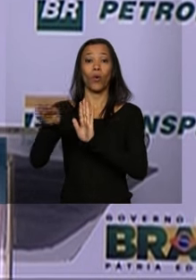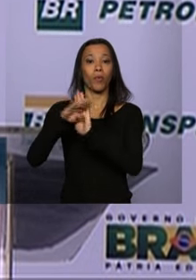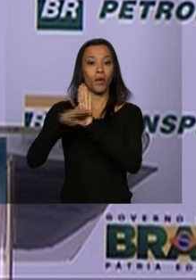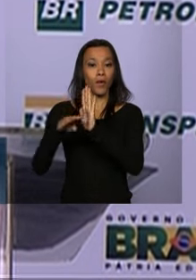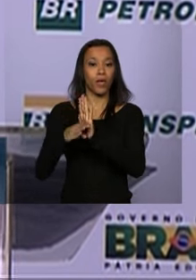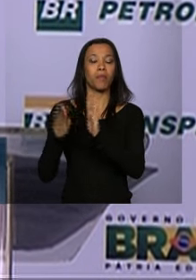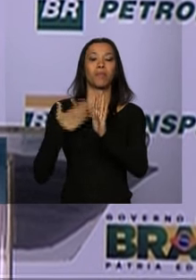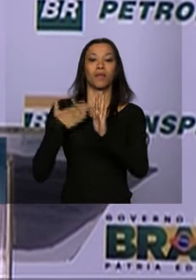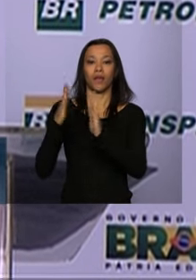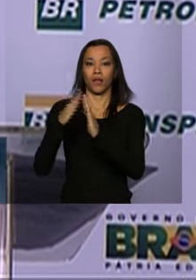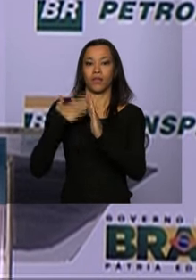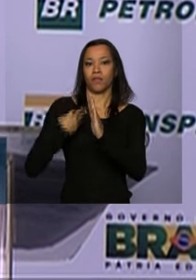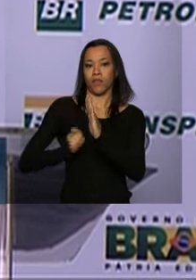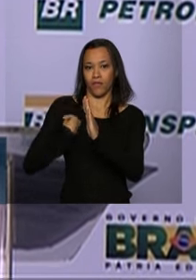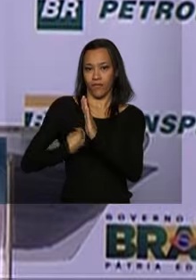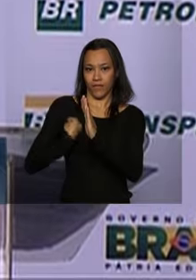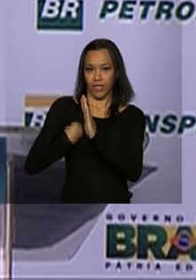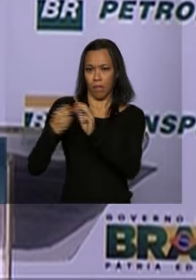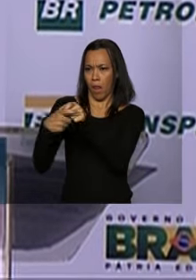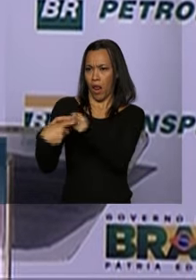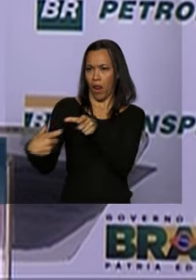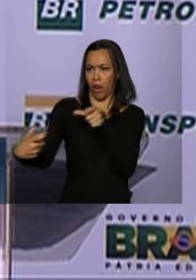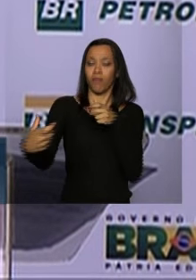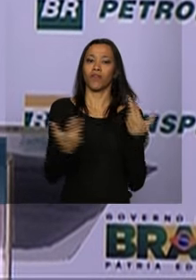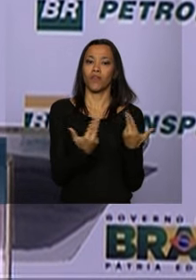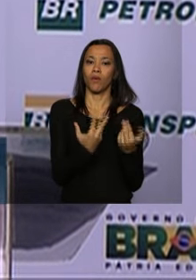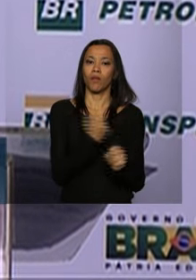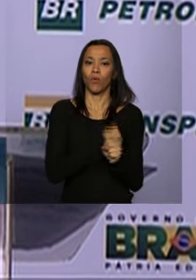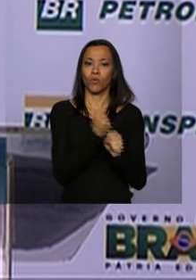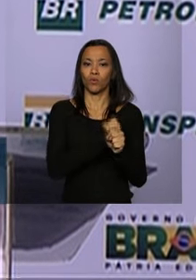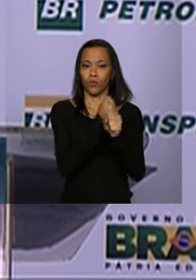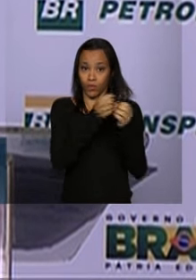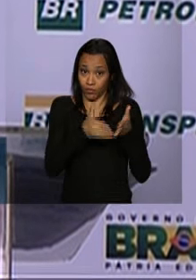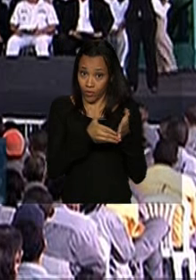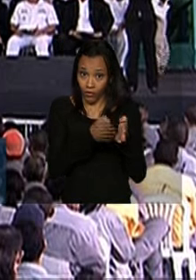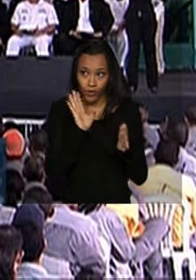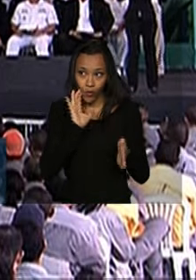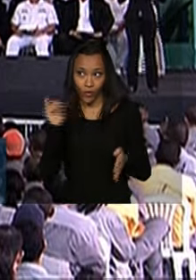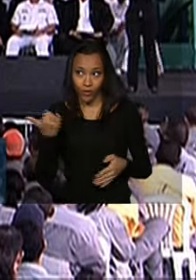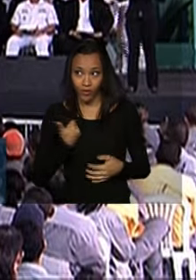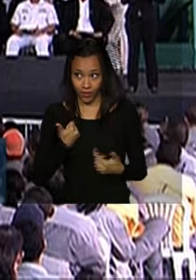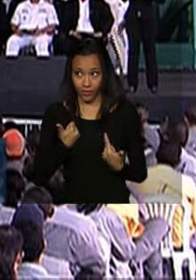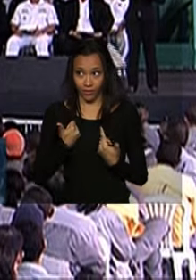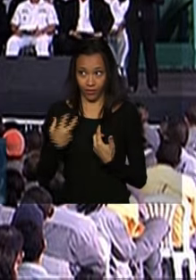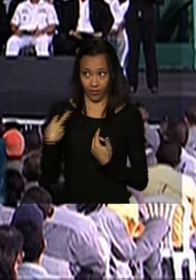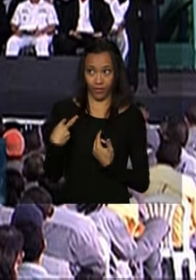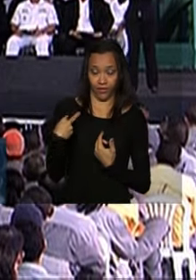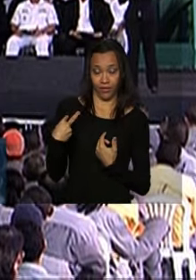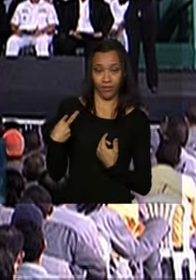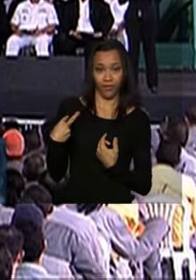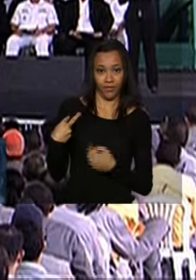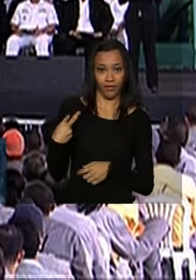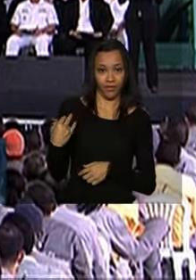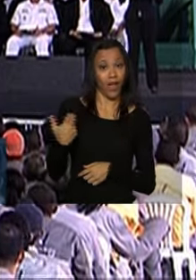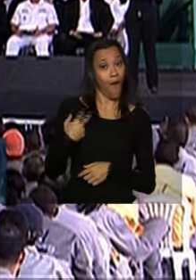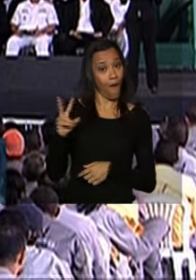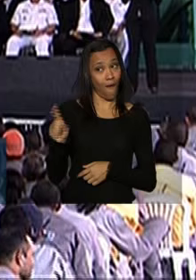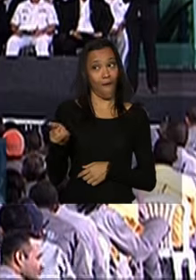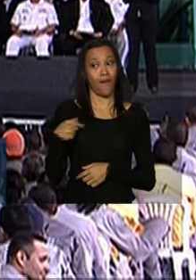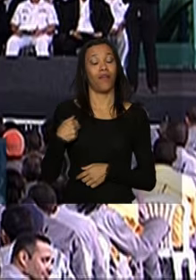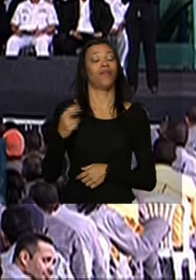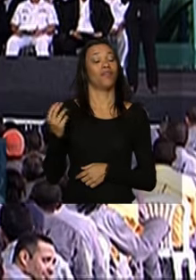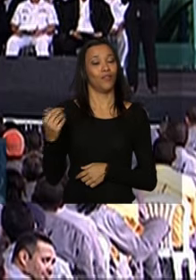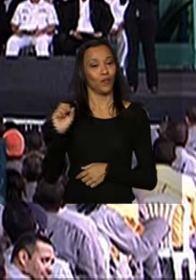para pagar e não mais 20. Presidenta, a senhora ouviu, presidenta, é isso? É, presidenta, estou lá batendo a